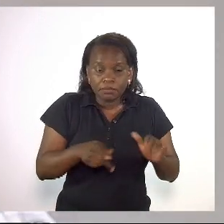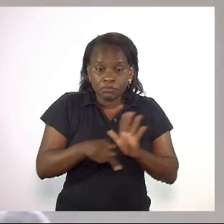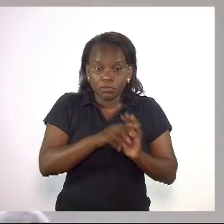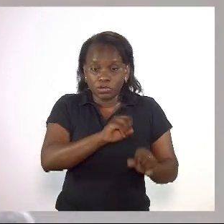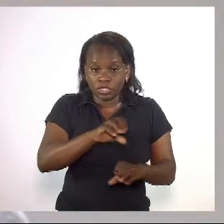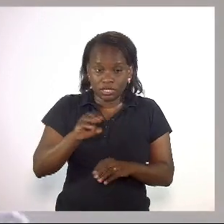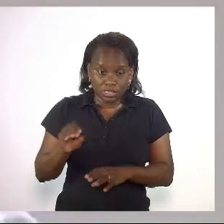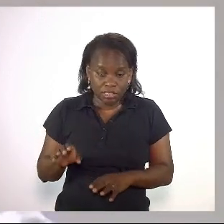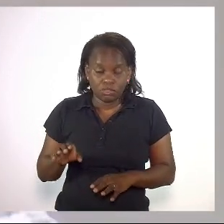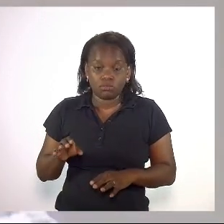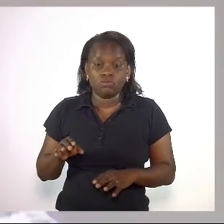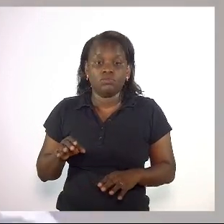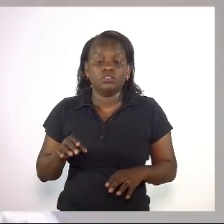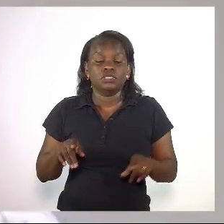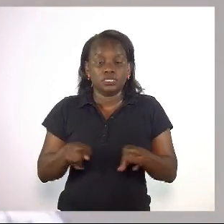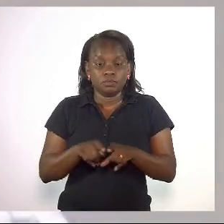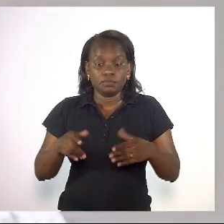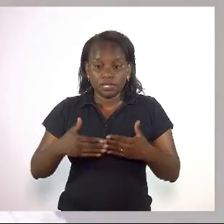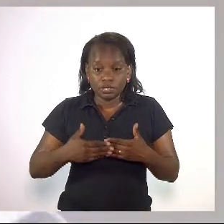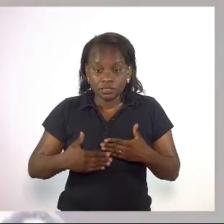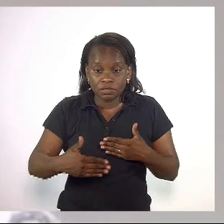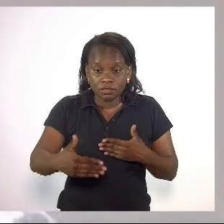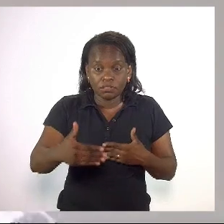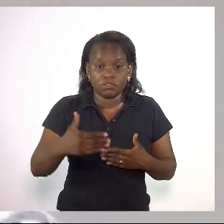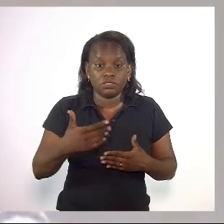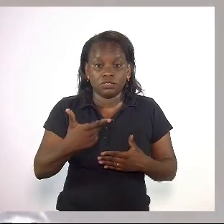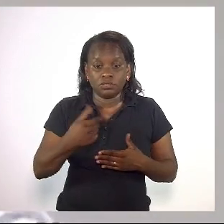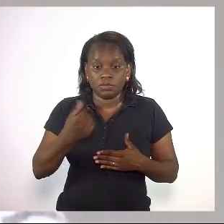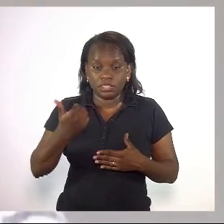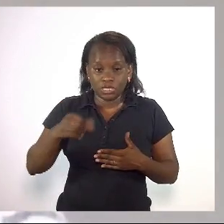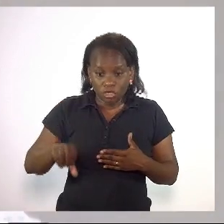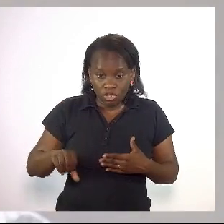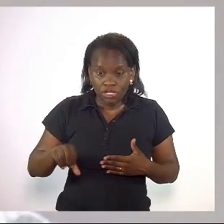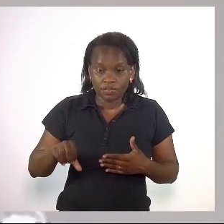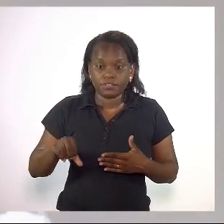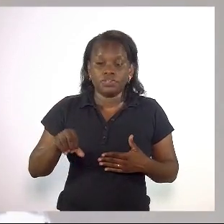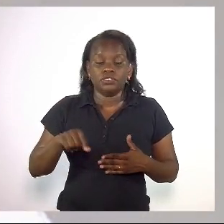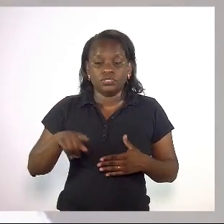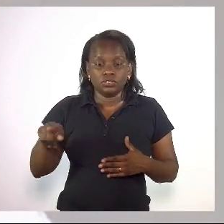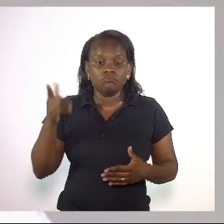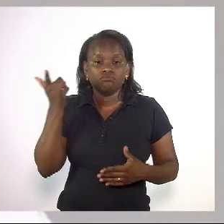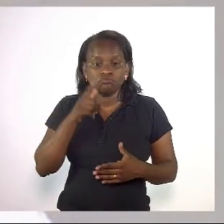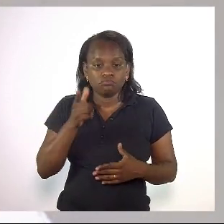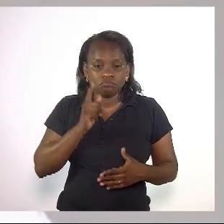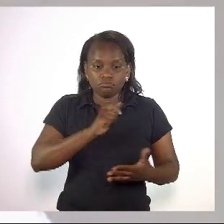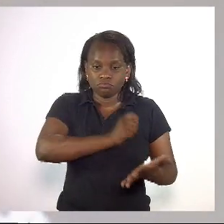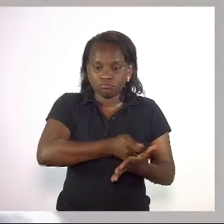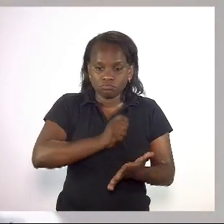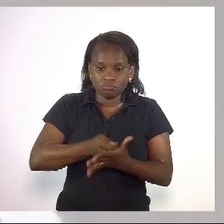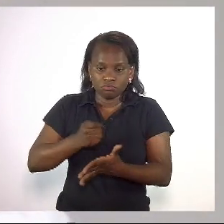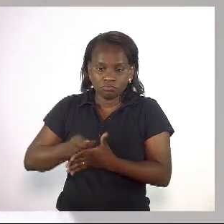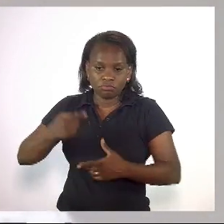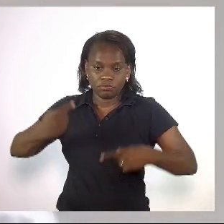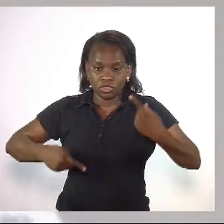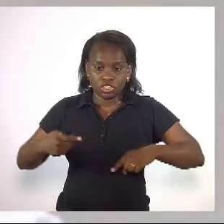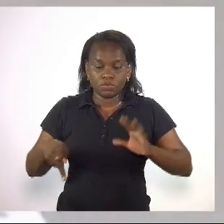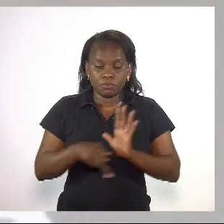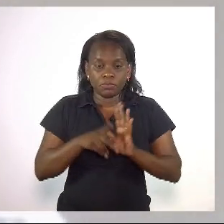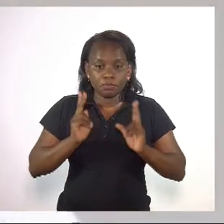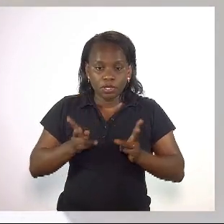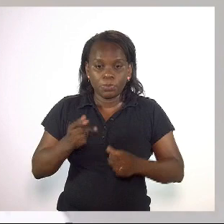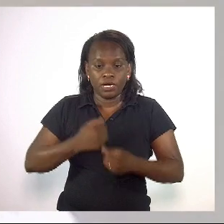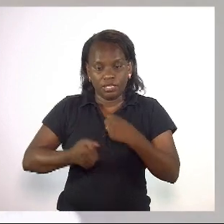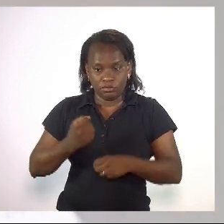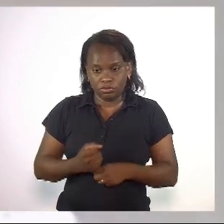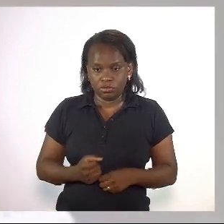educação. E, a partir daí, em 2019, nós estamos executando a política do próprio ano.